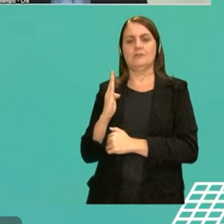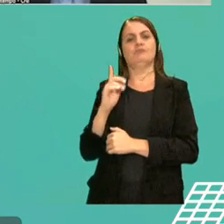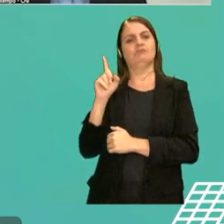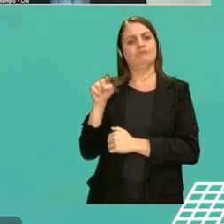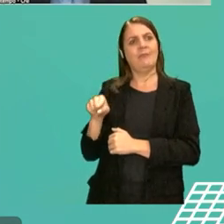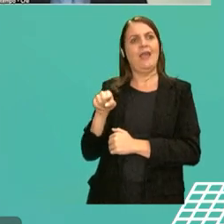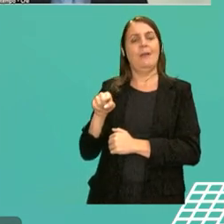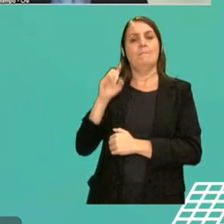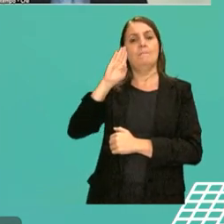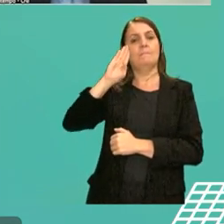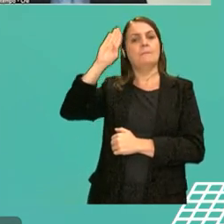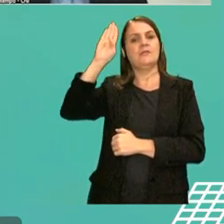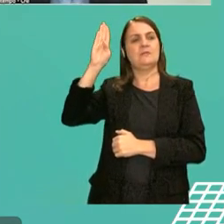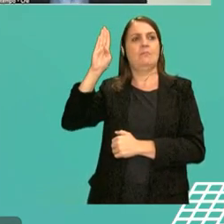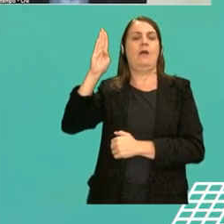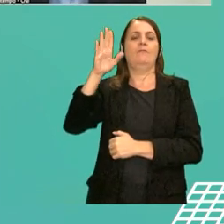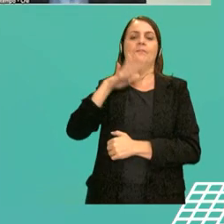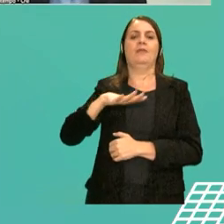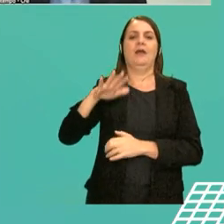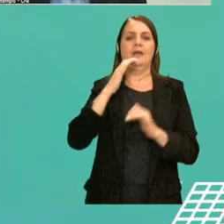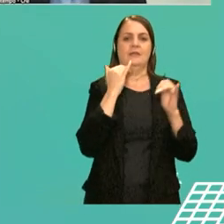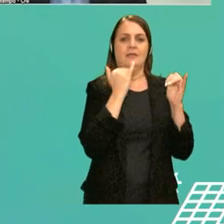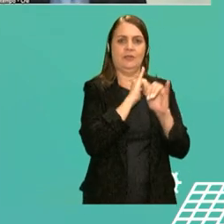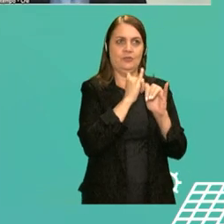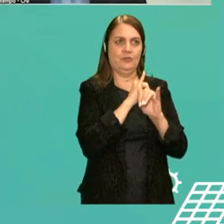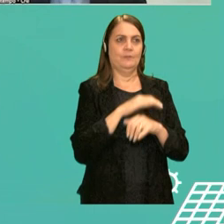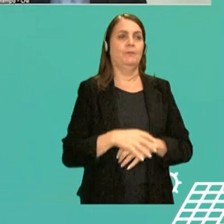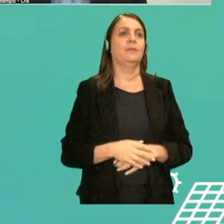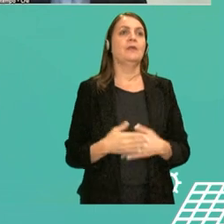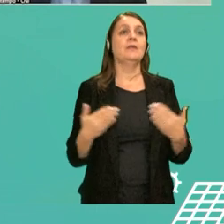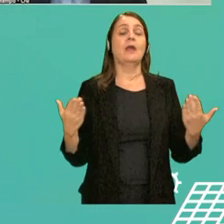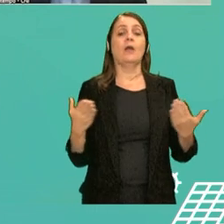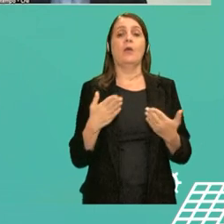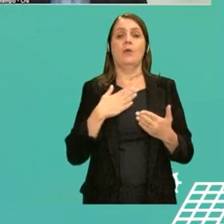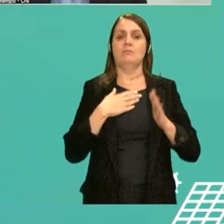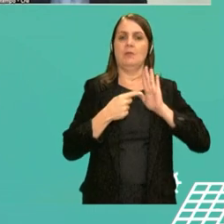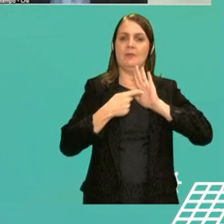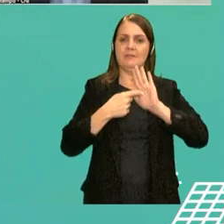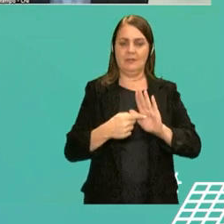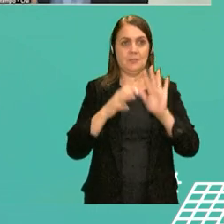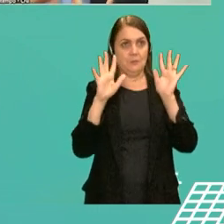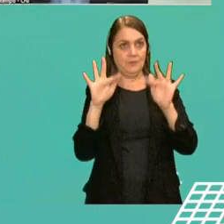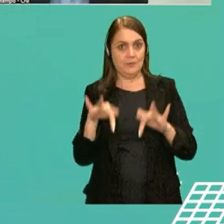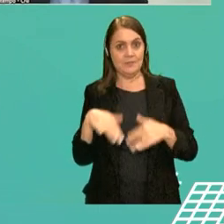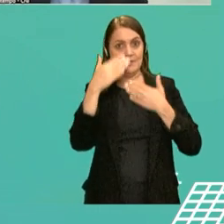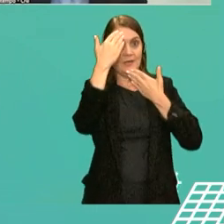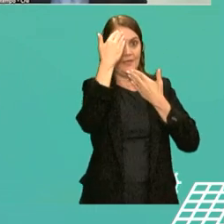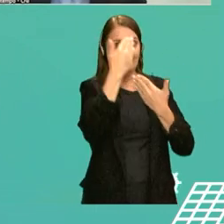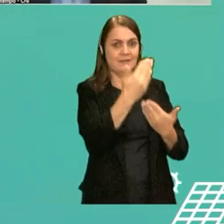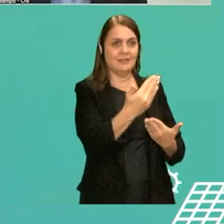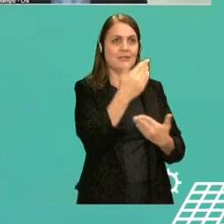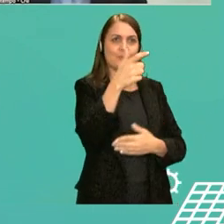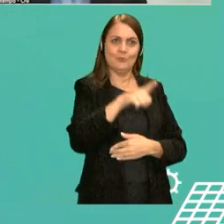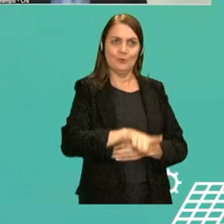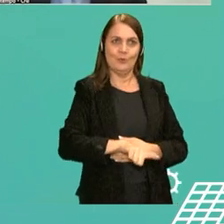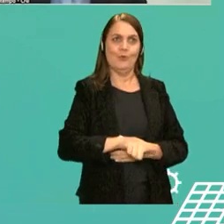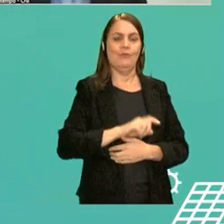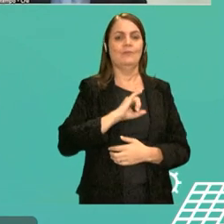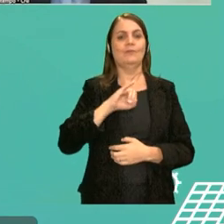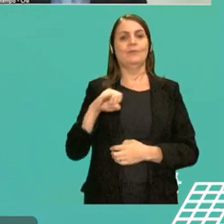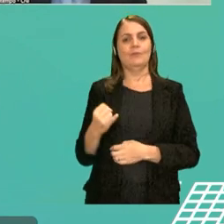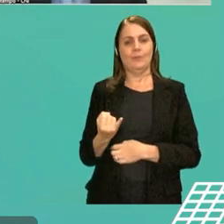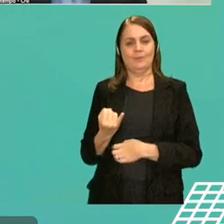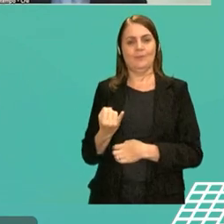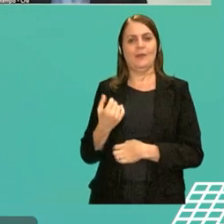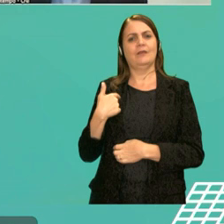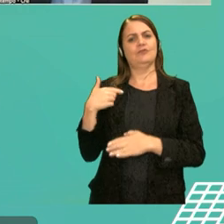potências em termos de energia. Então eu finalizo aqui a minha apresentação, né, agradeço mais uma vez a oportunidade de